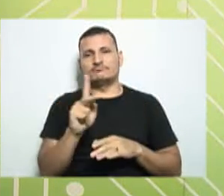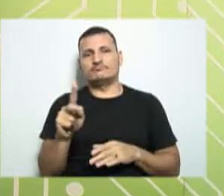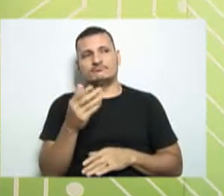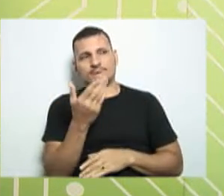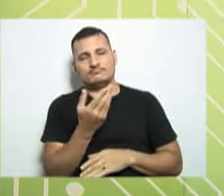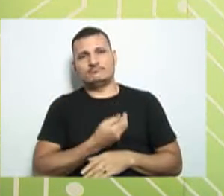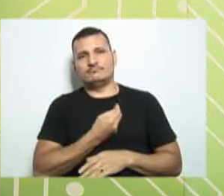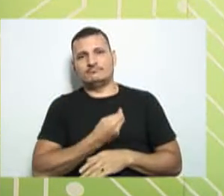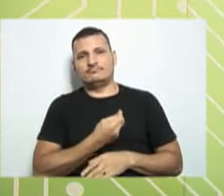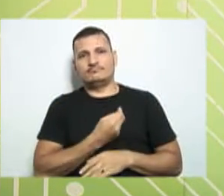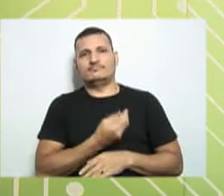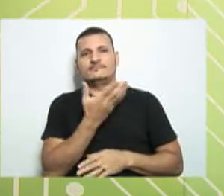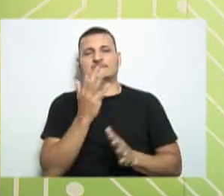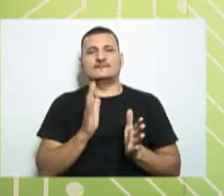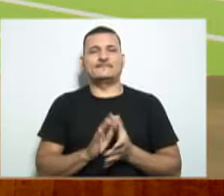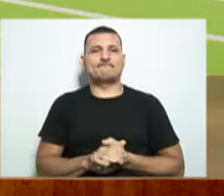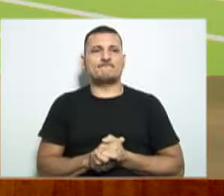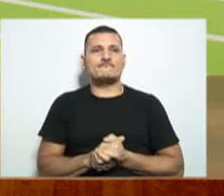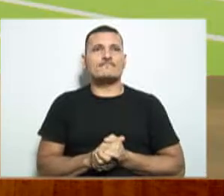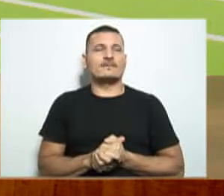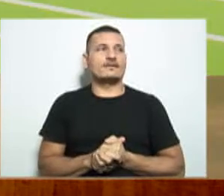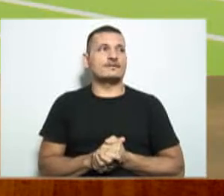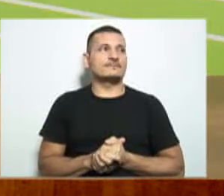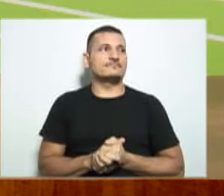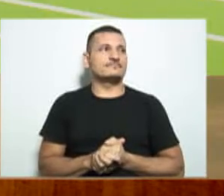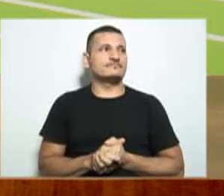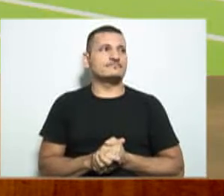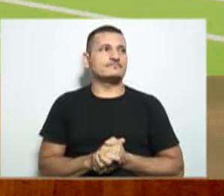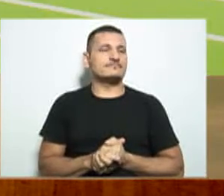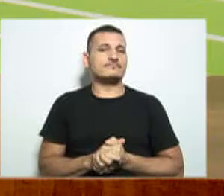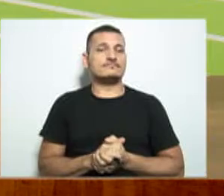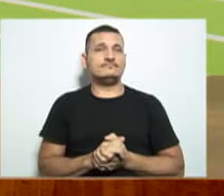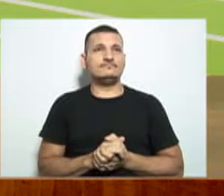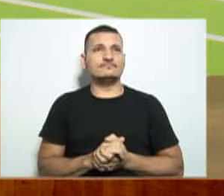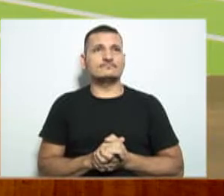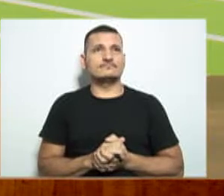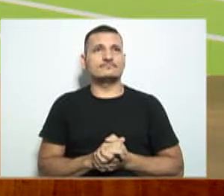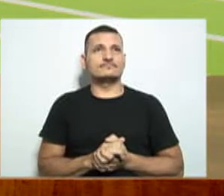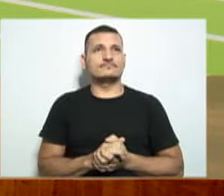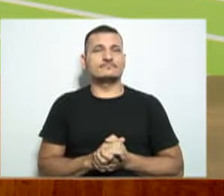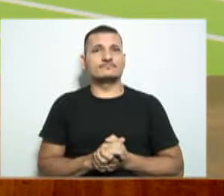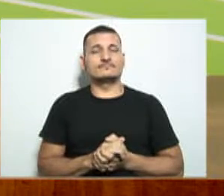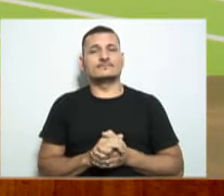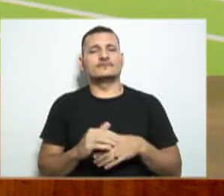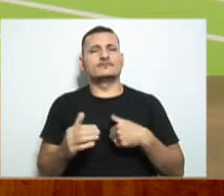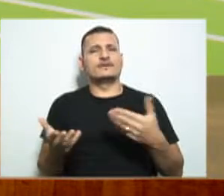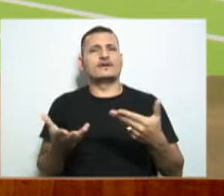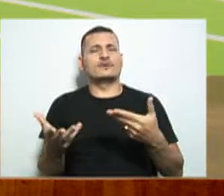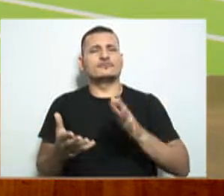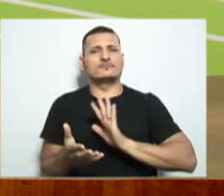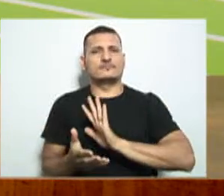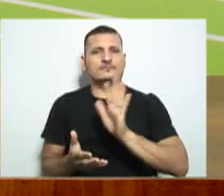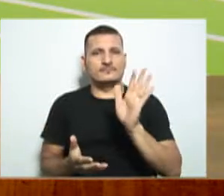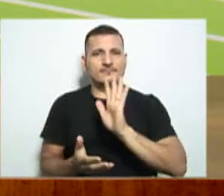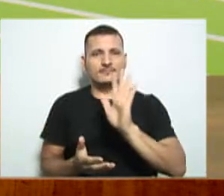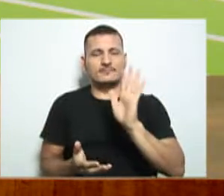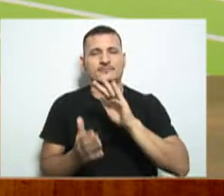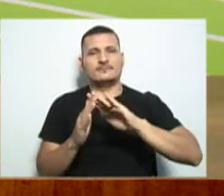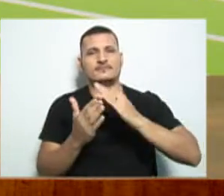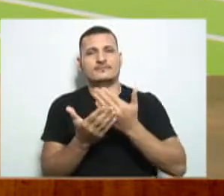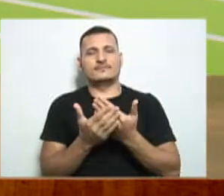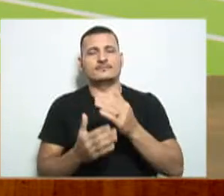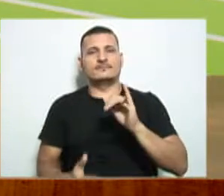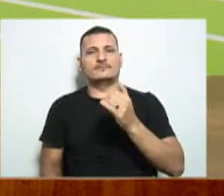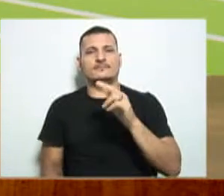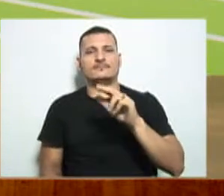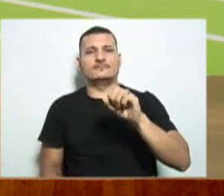também vai completar um pouquinho. Ok, né? Vamos agora para o alô, que foi pedido aqui. Os alunos da Escola Justino,